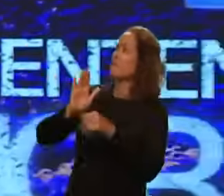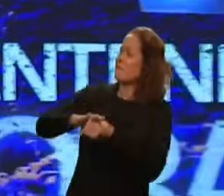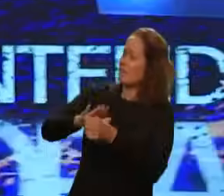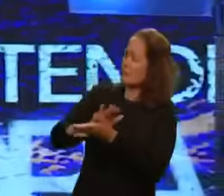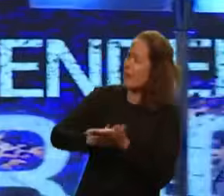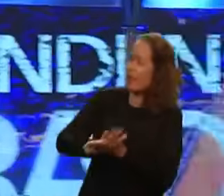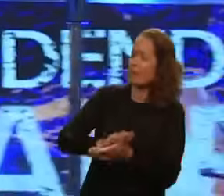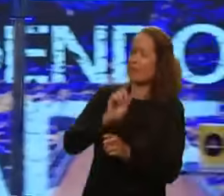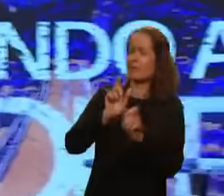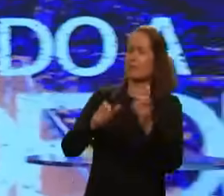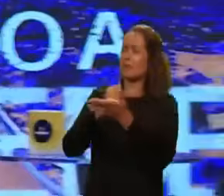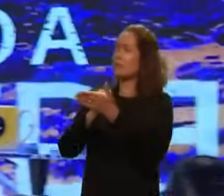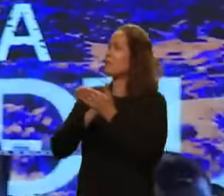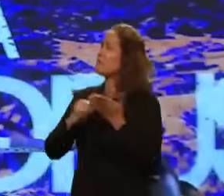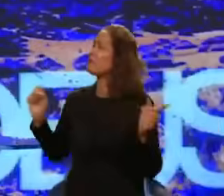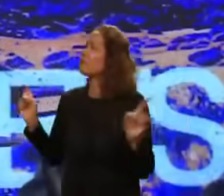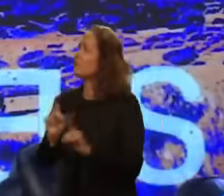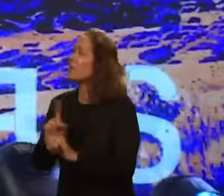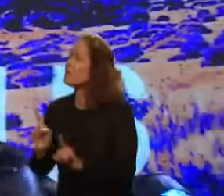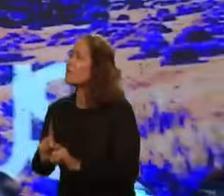não me ajudam, a minha vida...